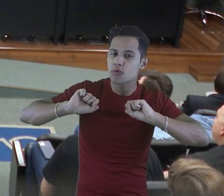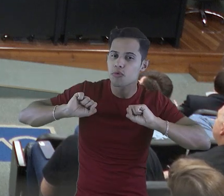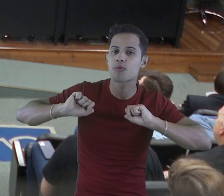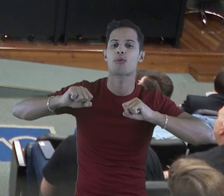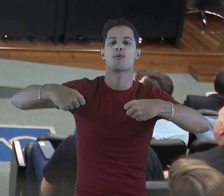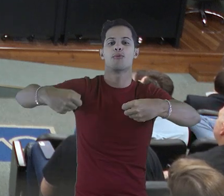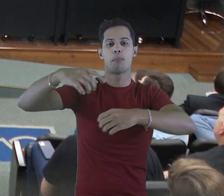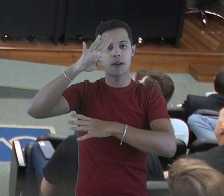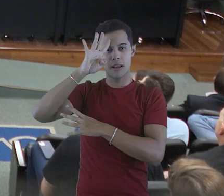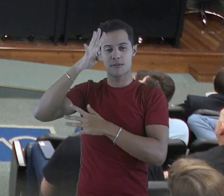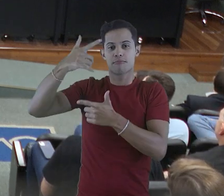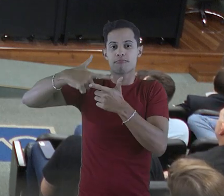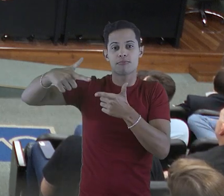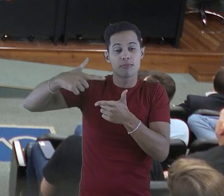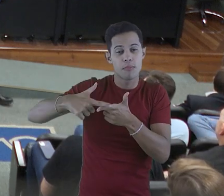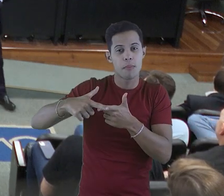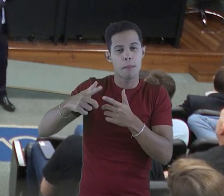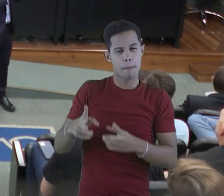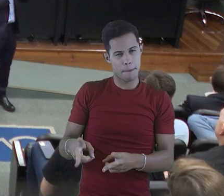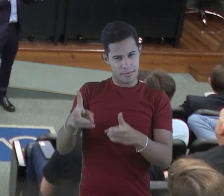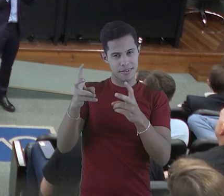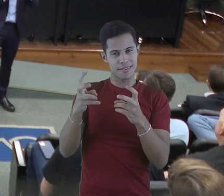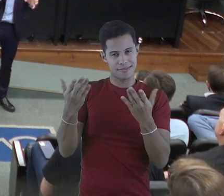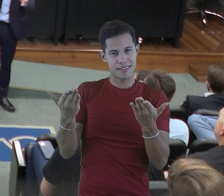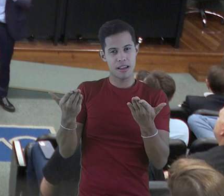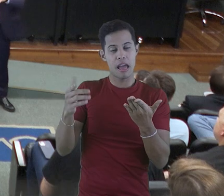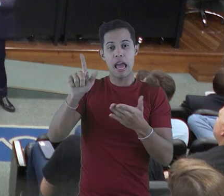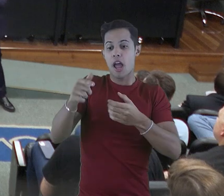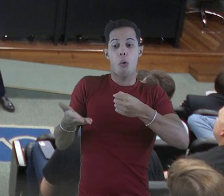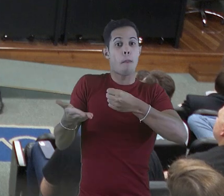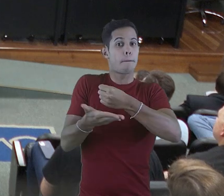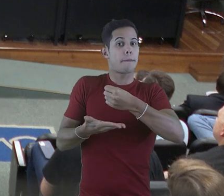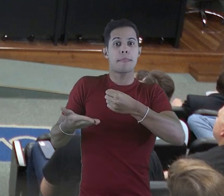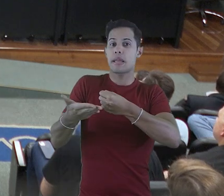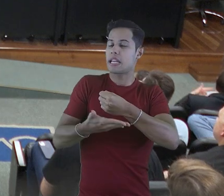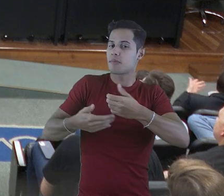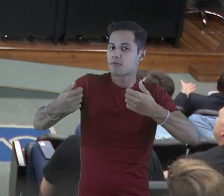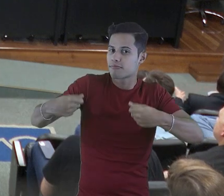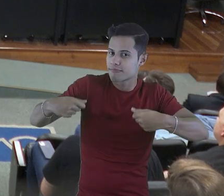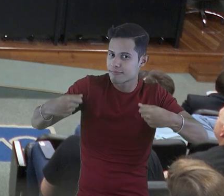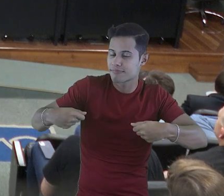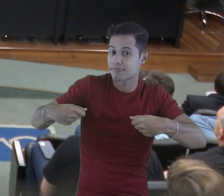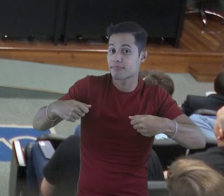mínimo necessário amanhã a gente vai trabalhar em cima do mínimo necessário